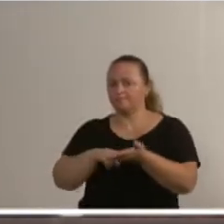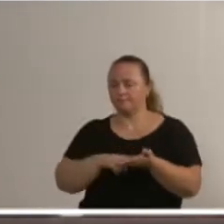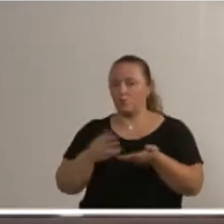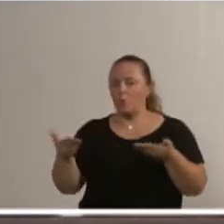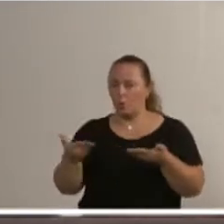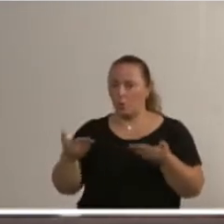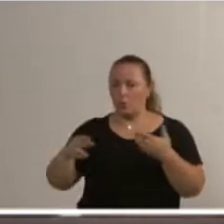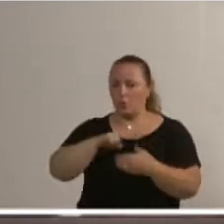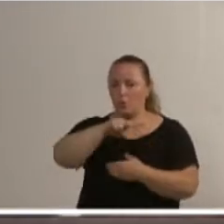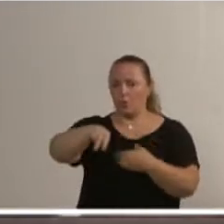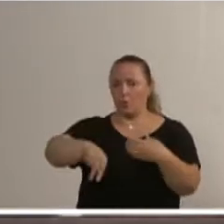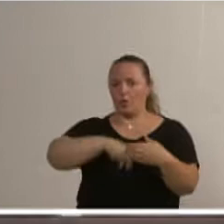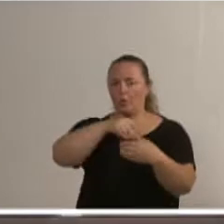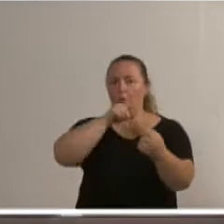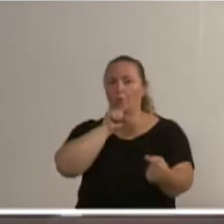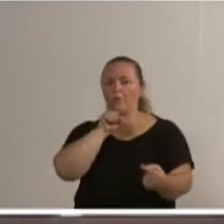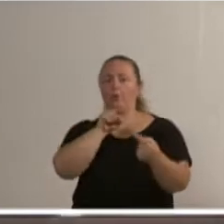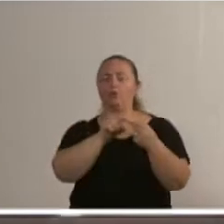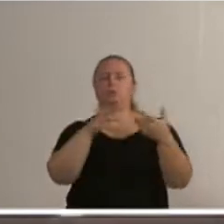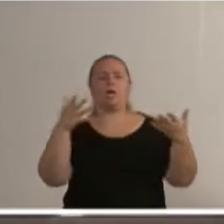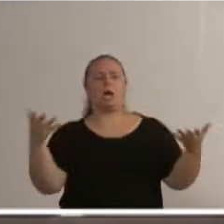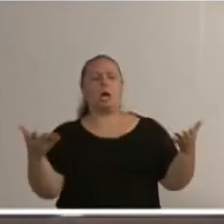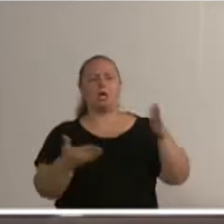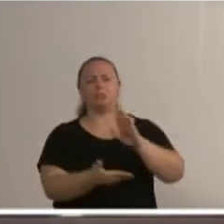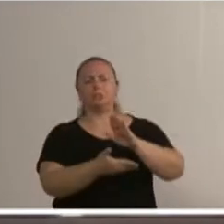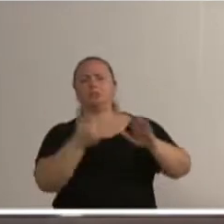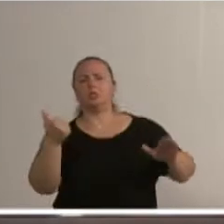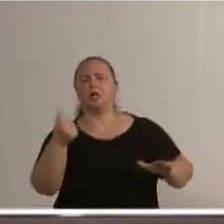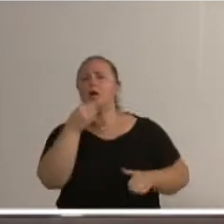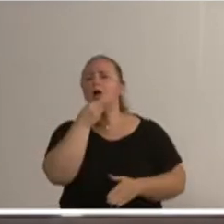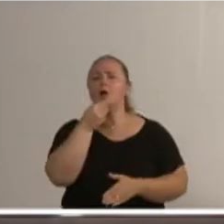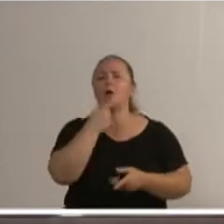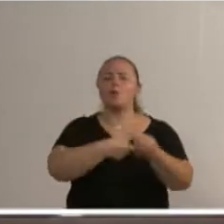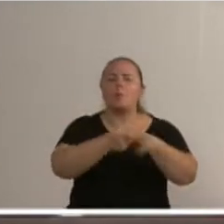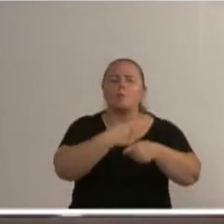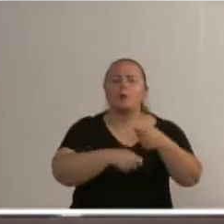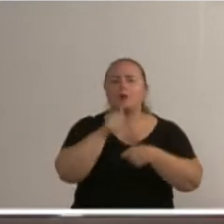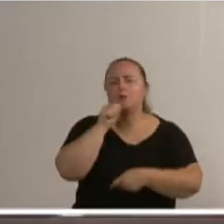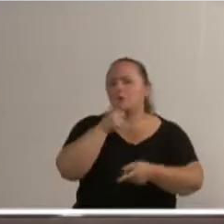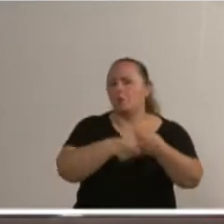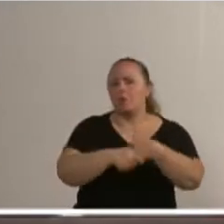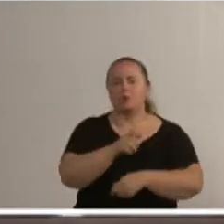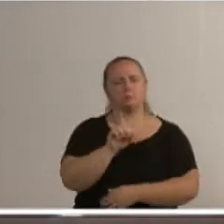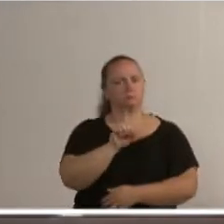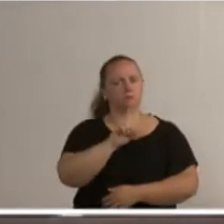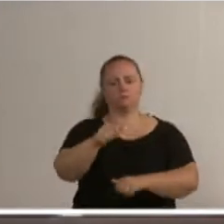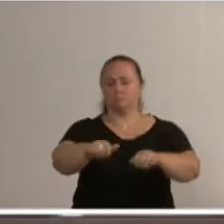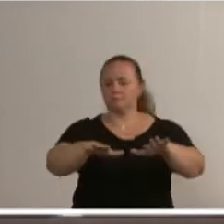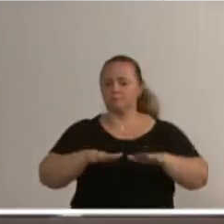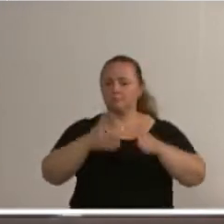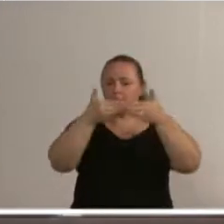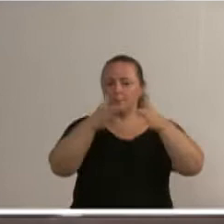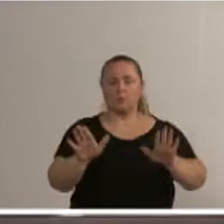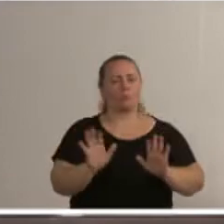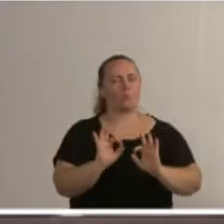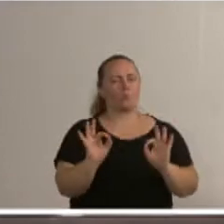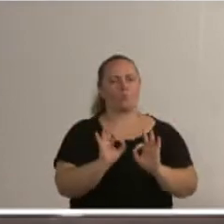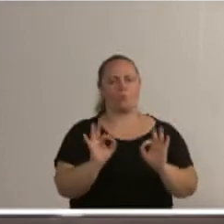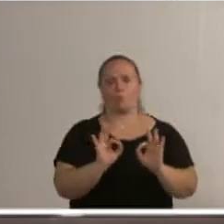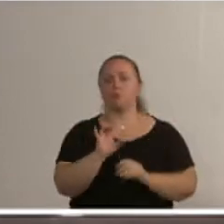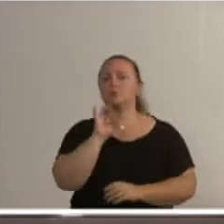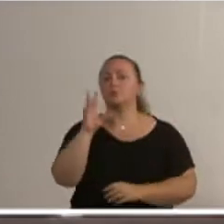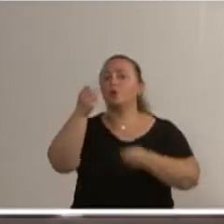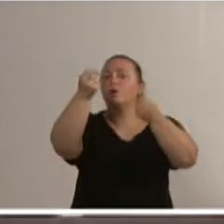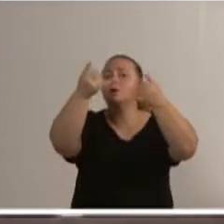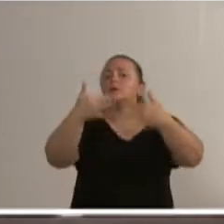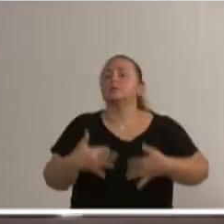se falar que querem tirar o cobrador, desculpa, não faz parte dessa audiência. Essa audiência é só para